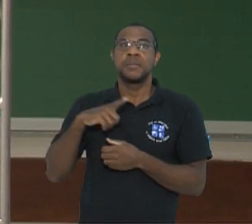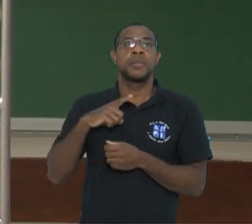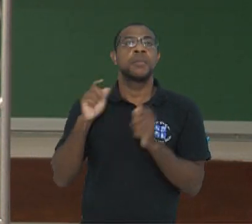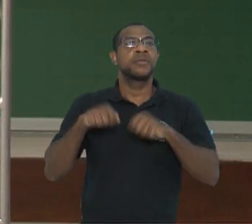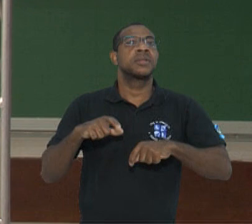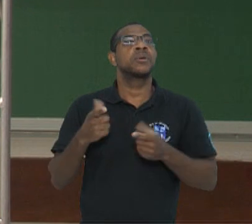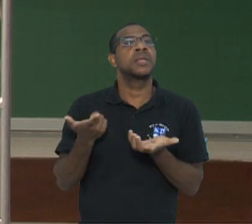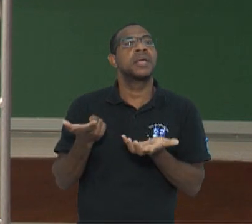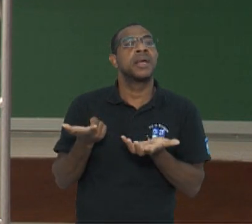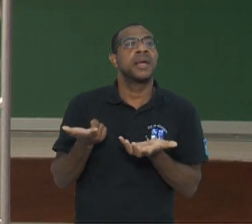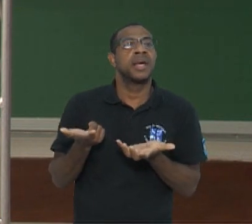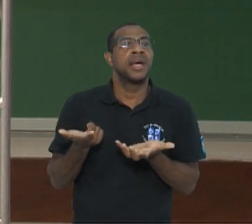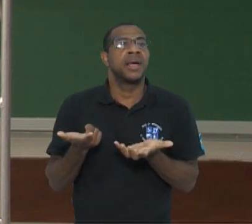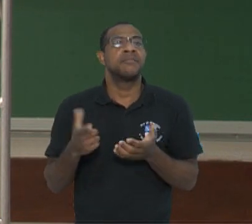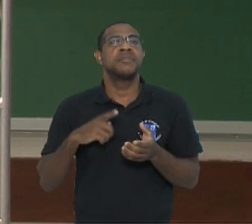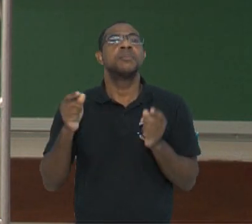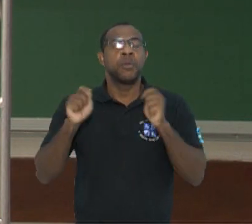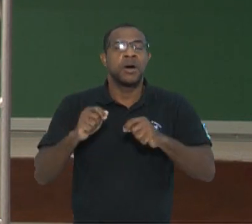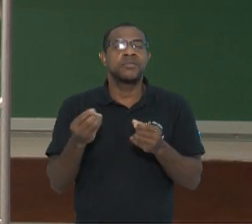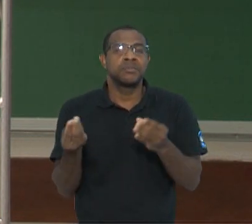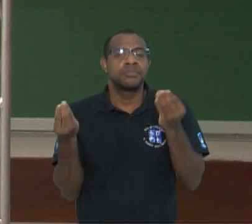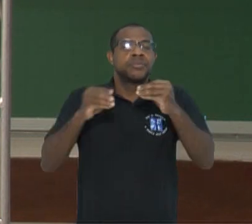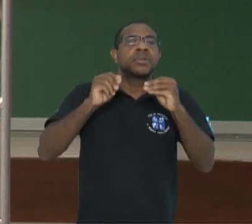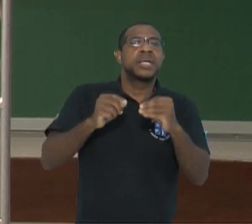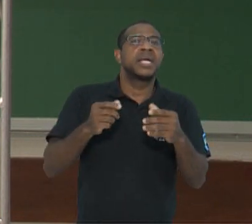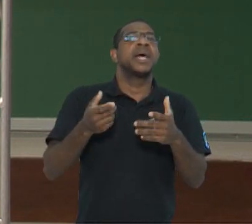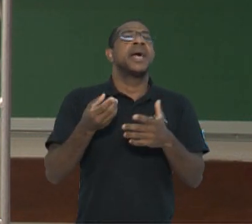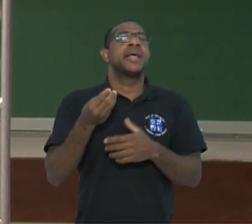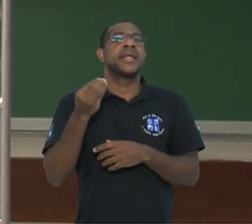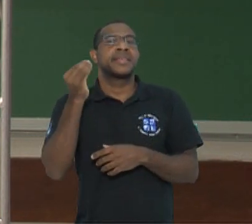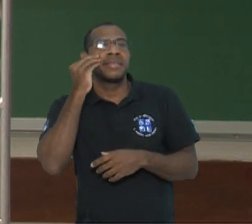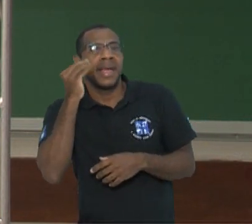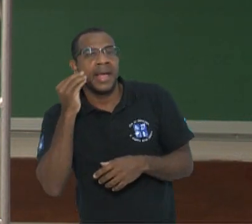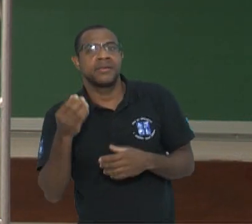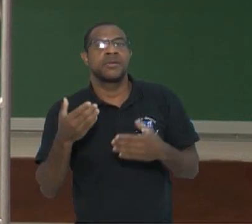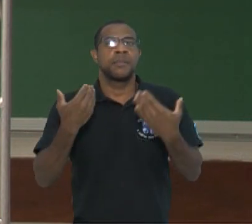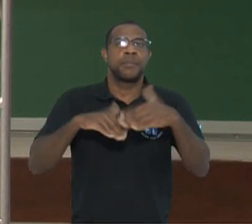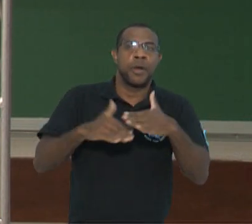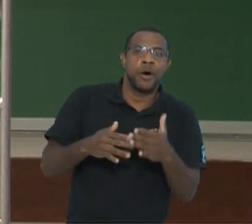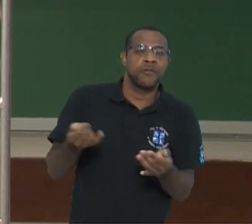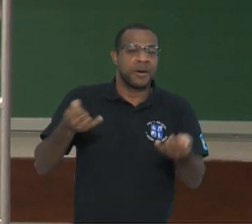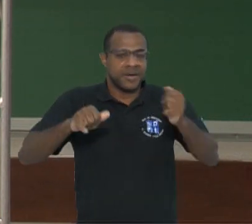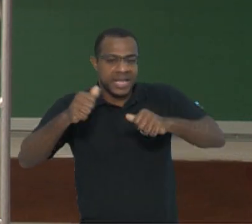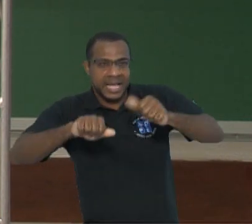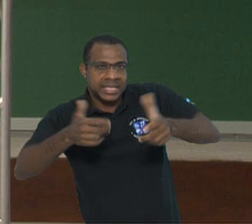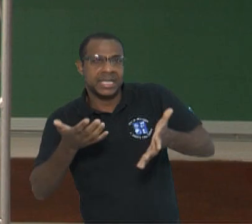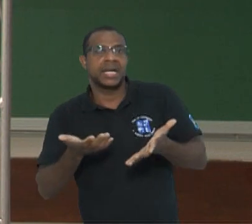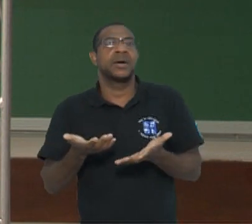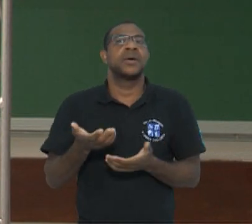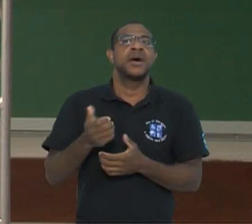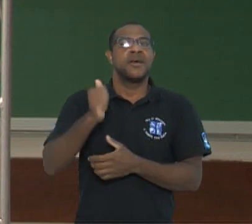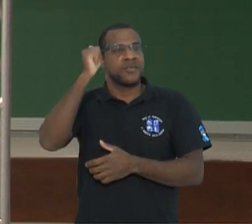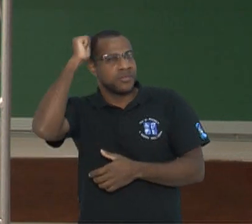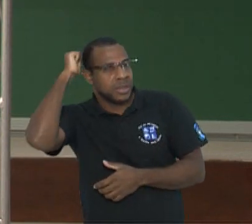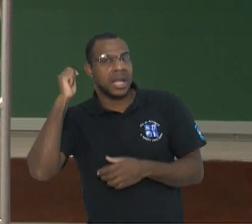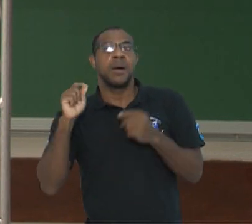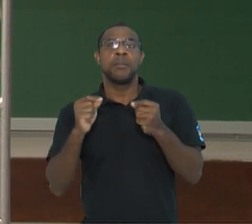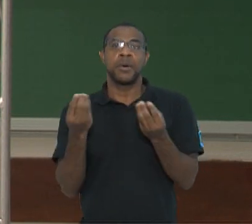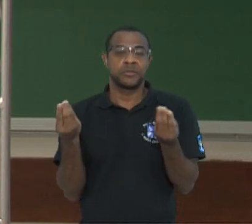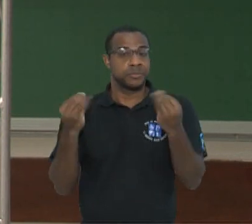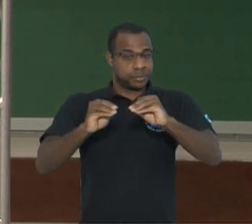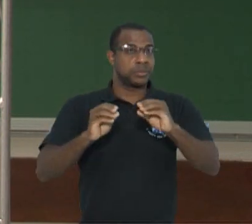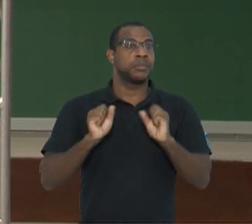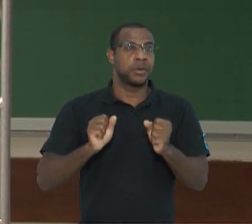teste, num concurso, num vestibular, elas podem vir relacionadas com função de primeiro grau, equação de primeiro grau. Então, por isso que eu trouxe